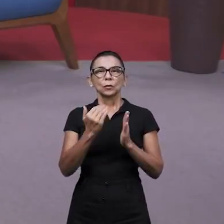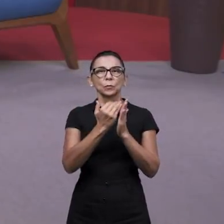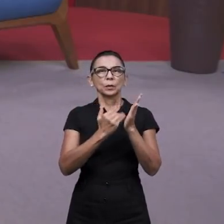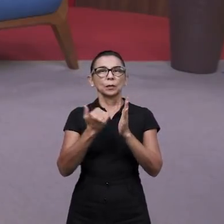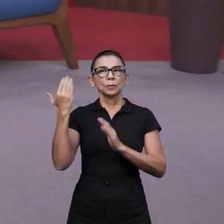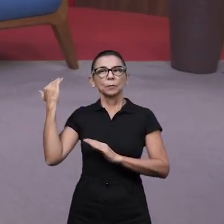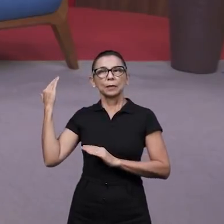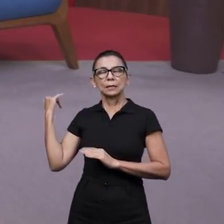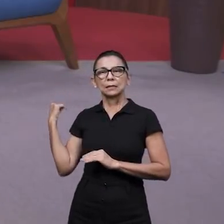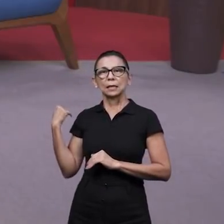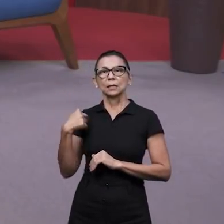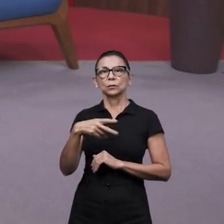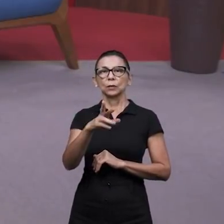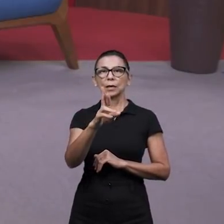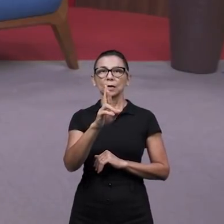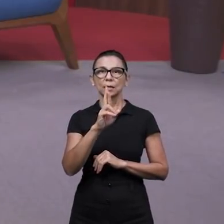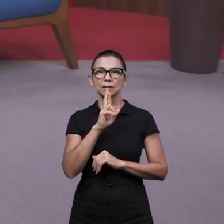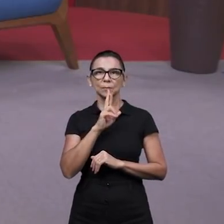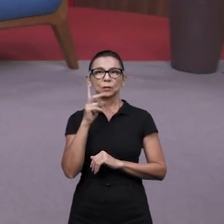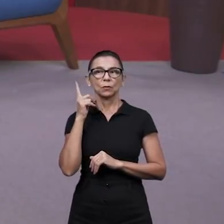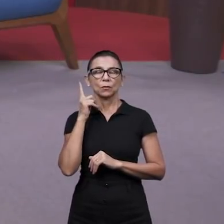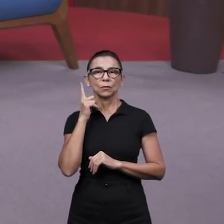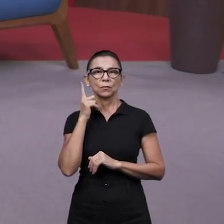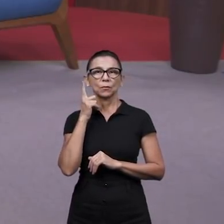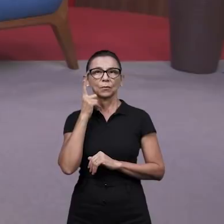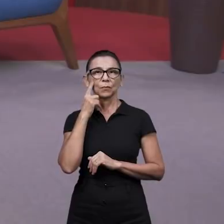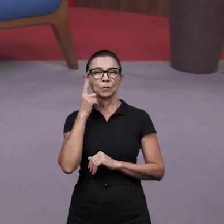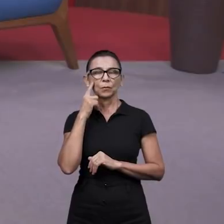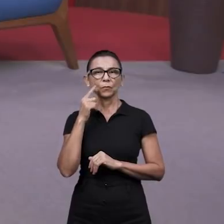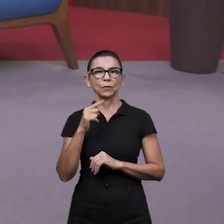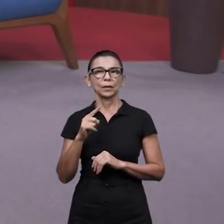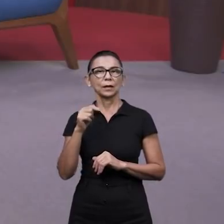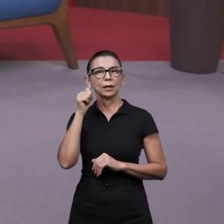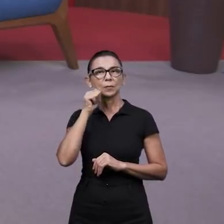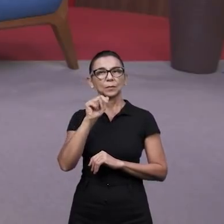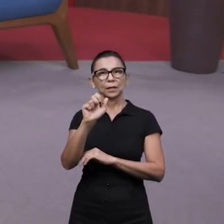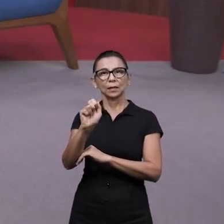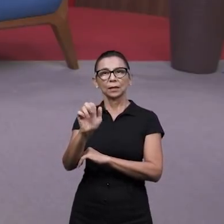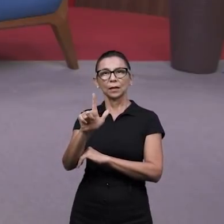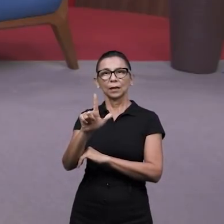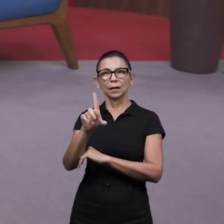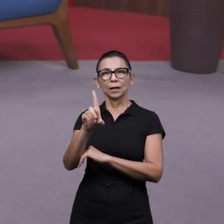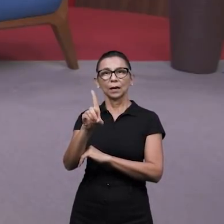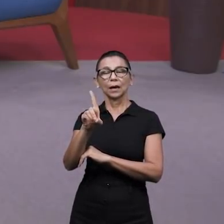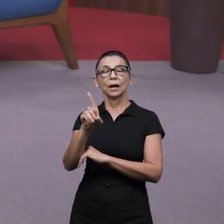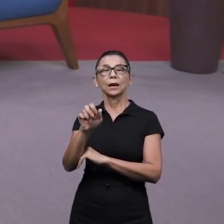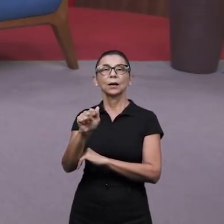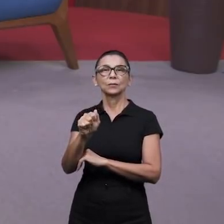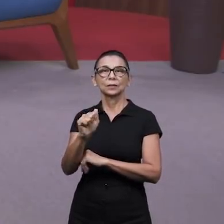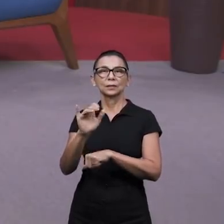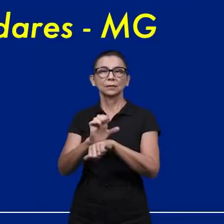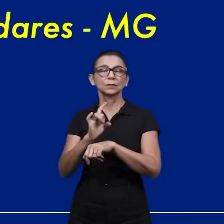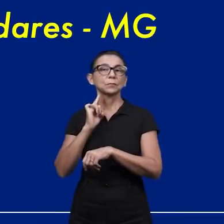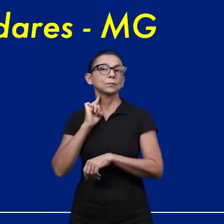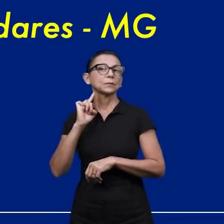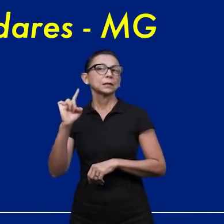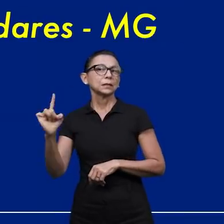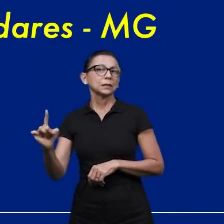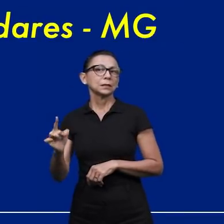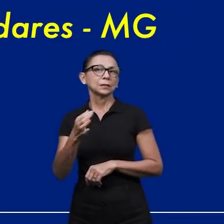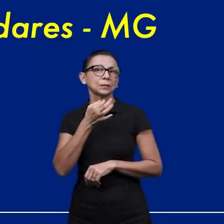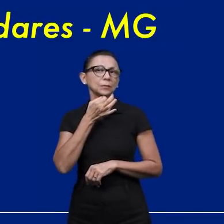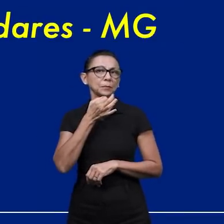de Alda Cardoso Gomes Ferreira. Ela é de Governador Valadares, no estado de Minas Gerais, e ela diz o seguinte: ao